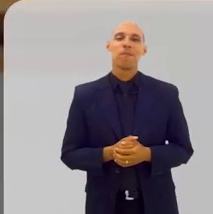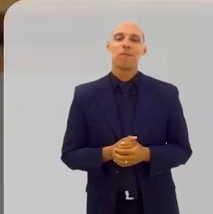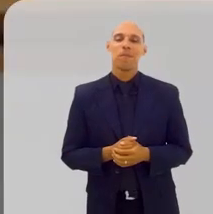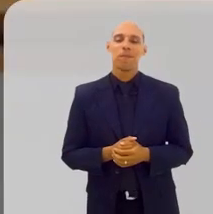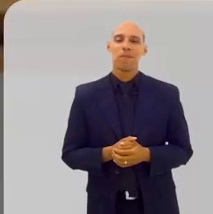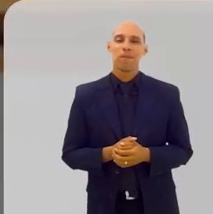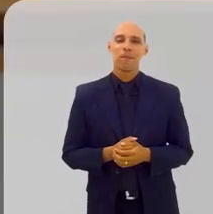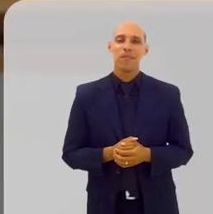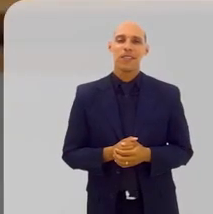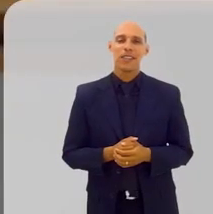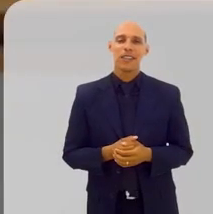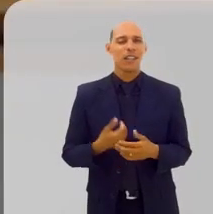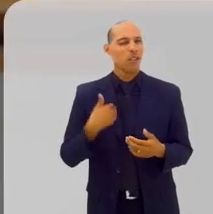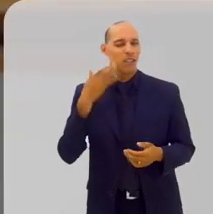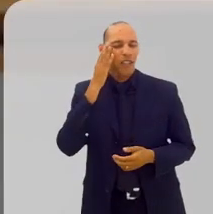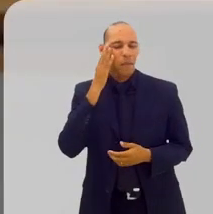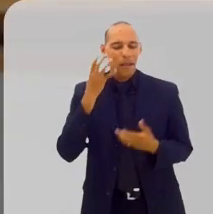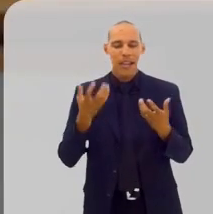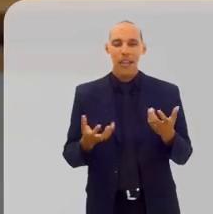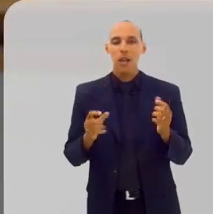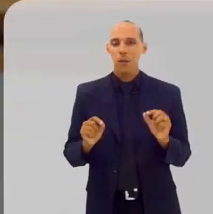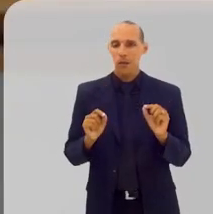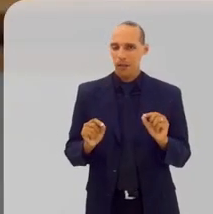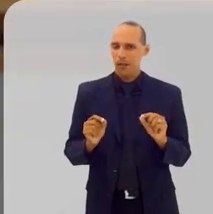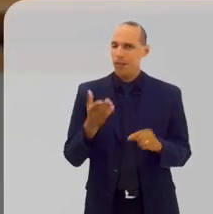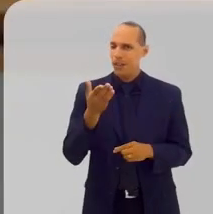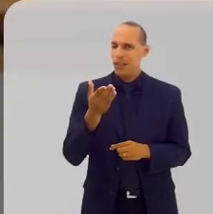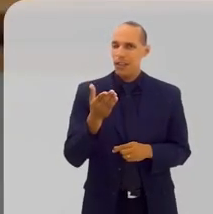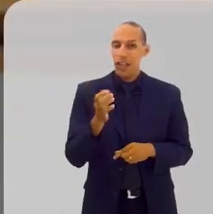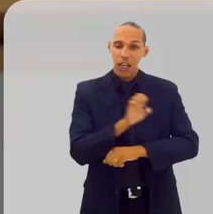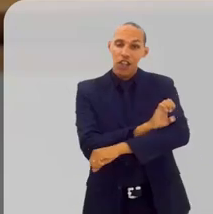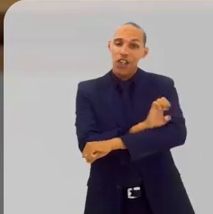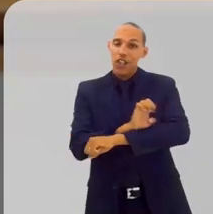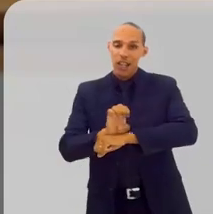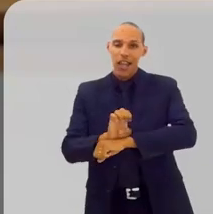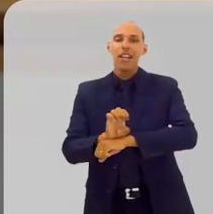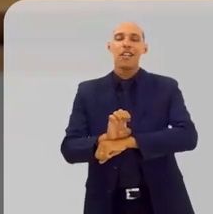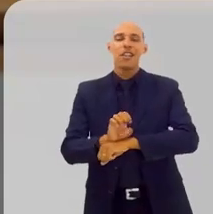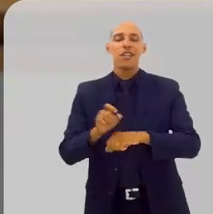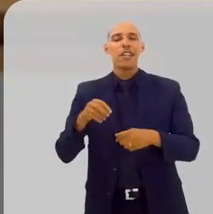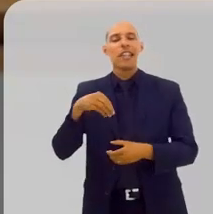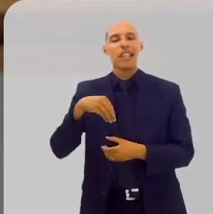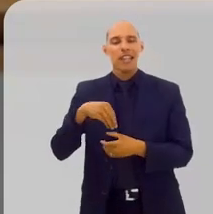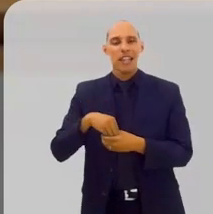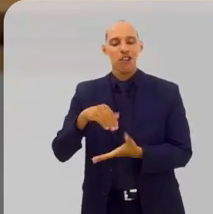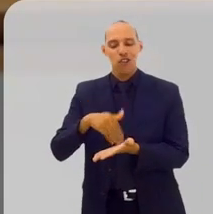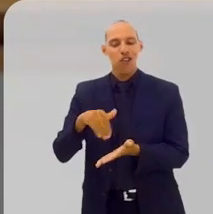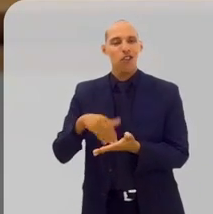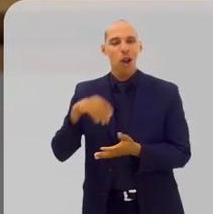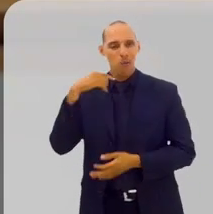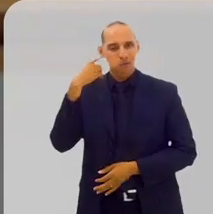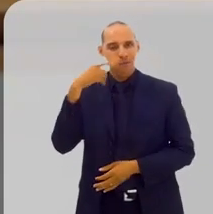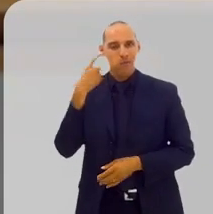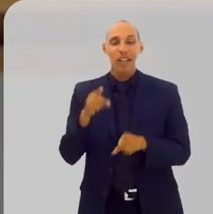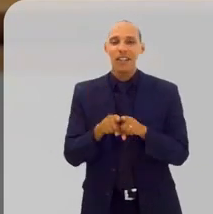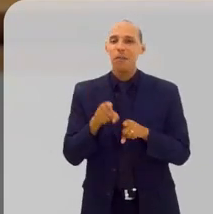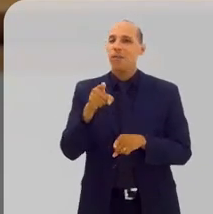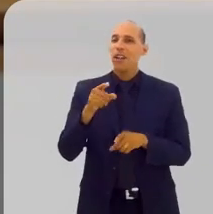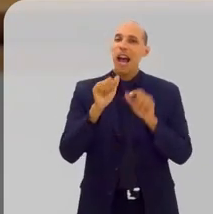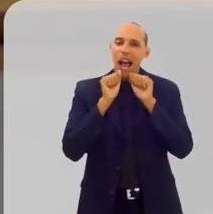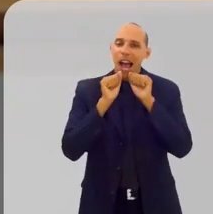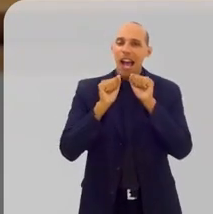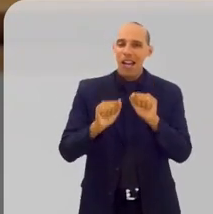vamos eu quero saber porque você foi estagiário no escritório de advocacia você